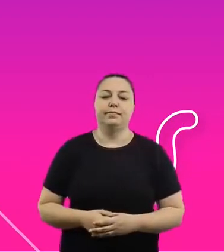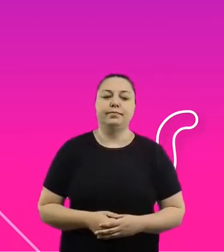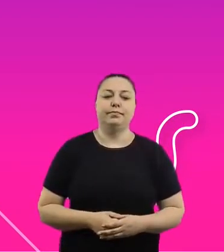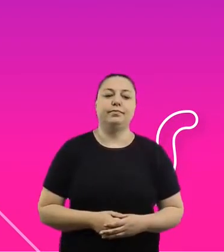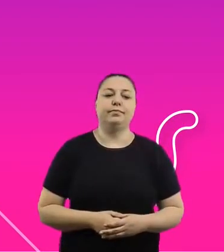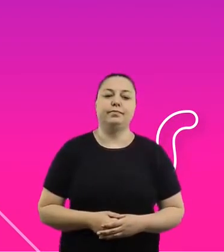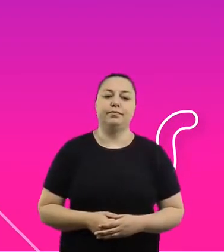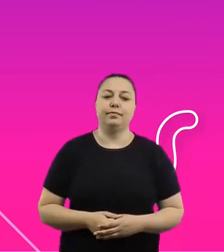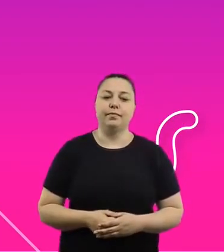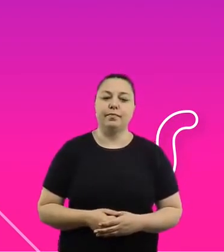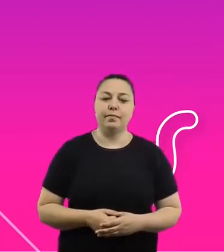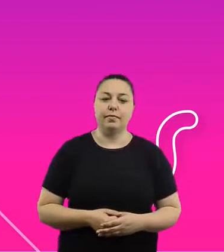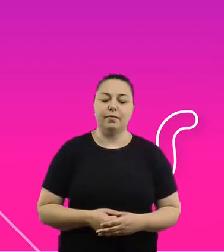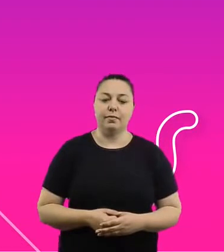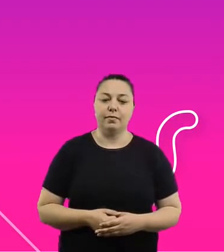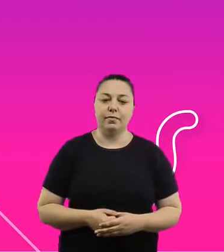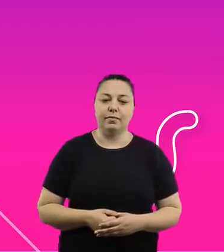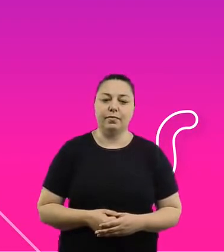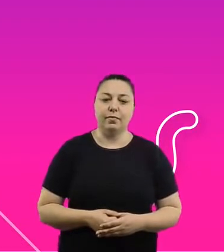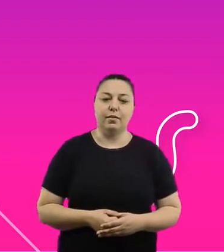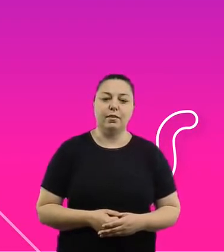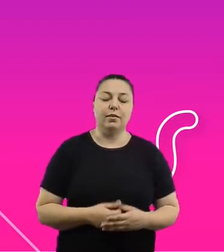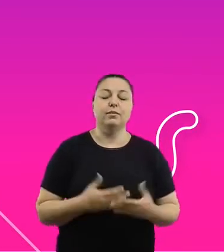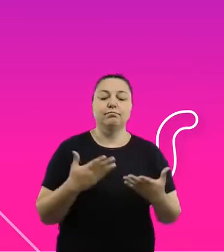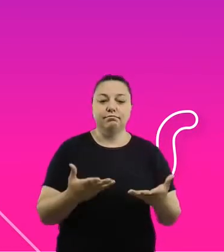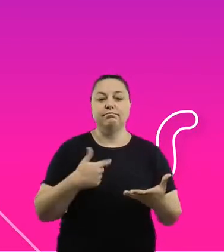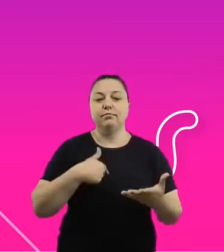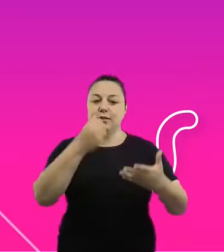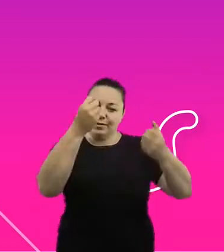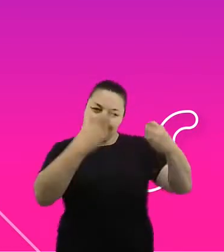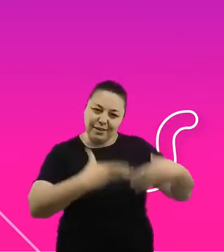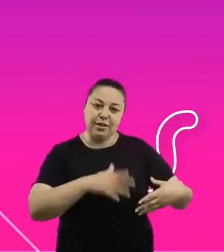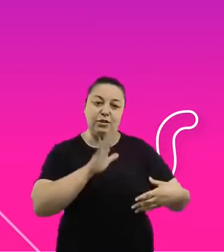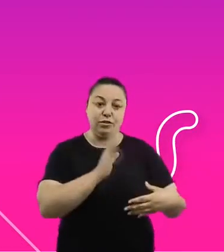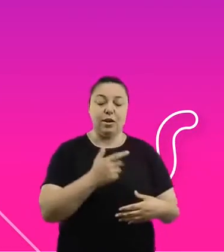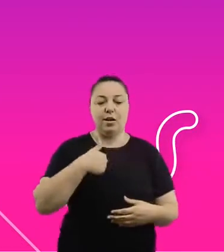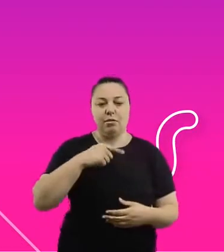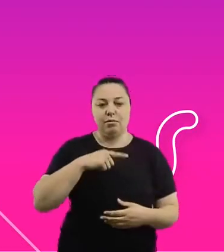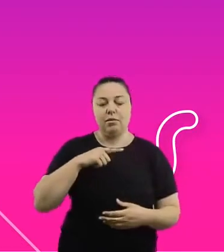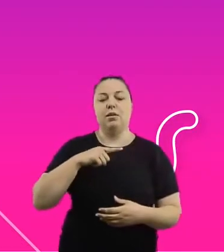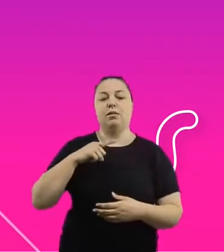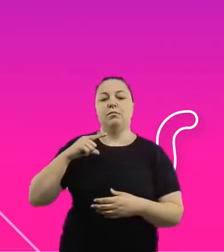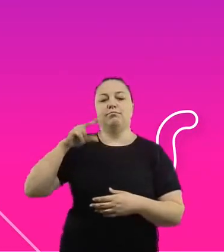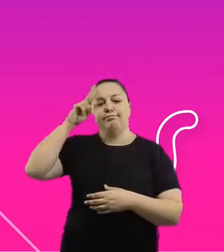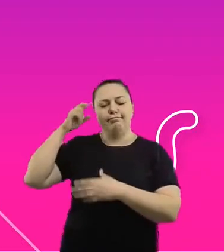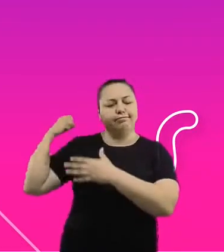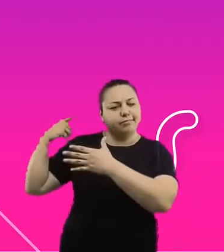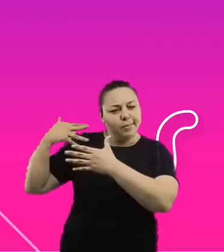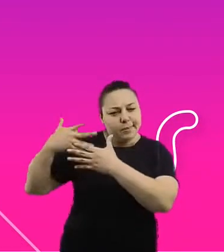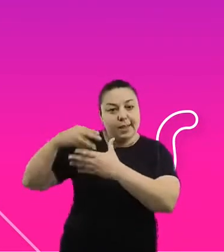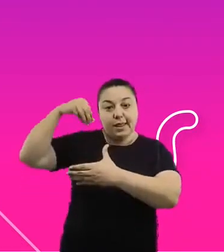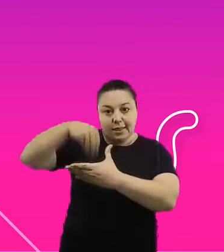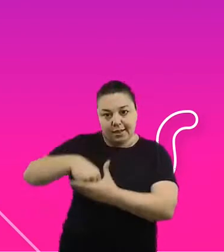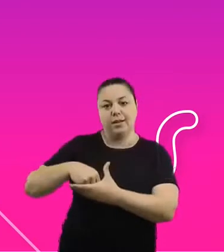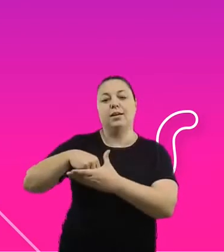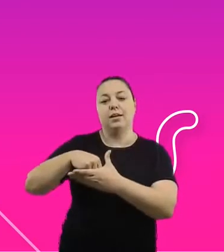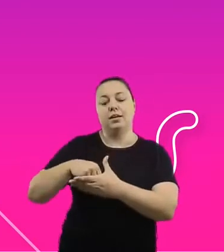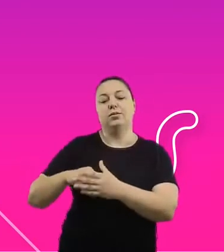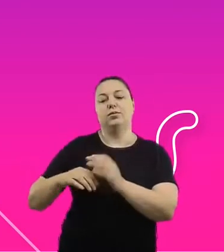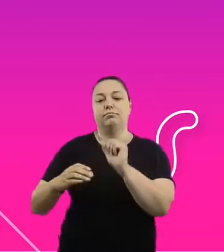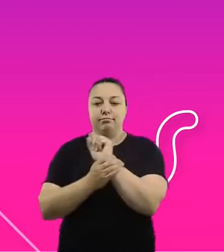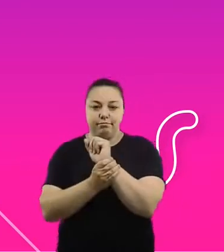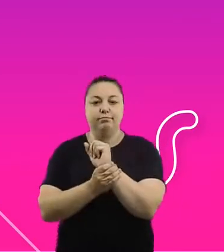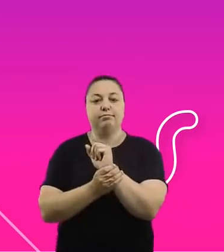já um bom histórico dentro desse mundo de segurança, né? E o primeiro ponto que eu queria trazer para vocês é